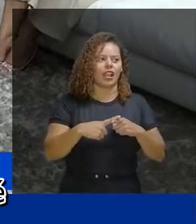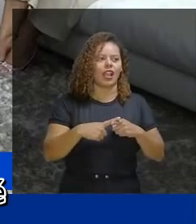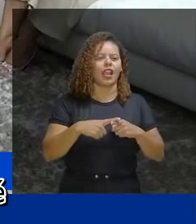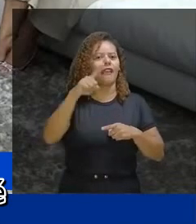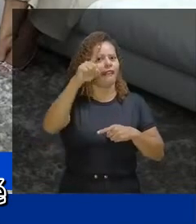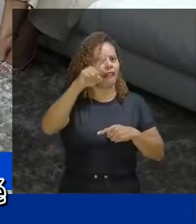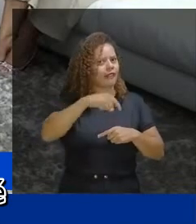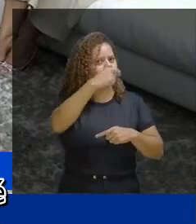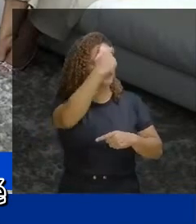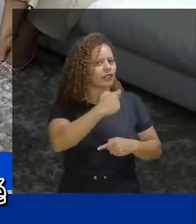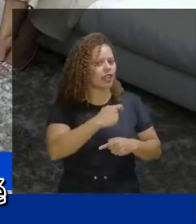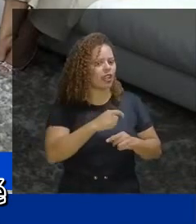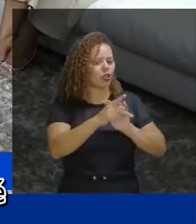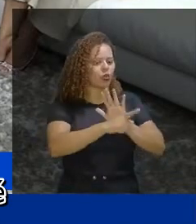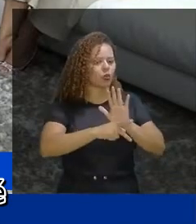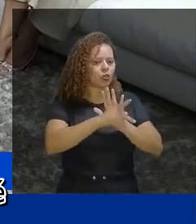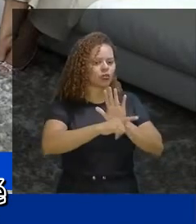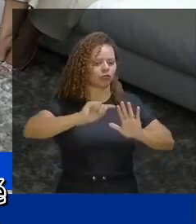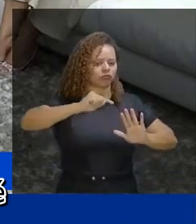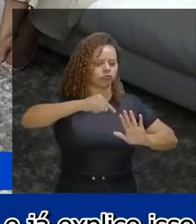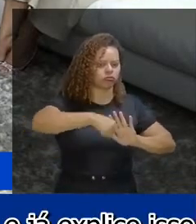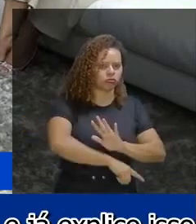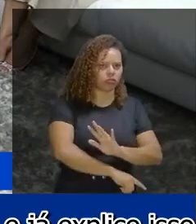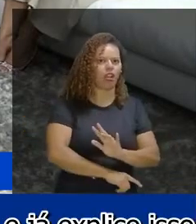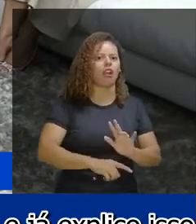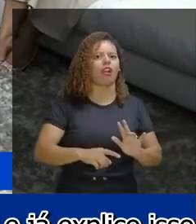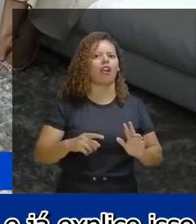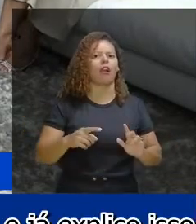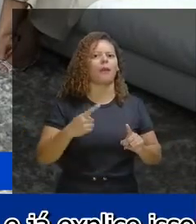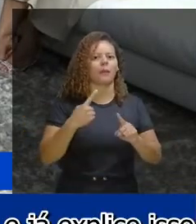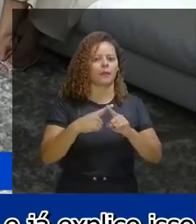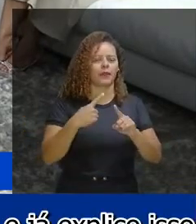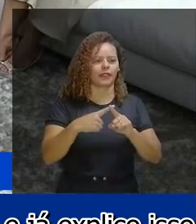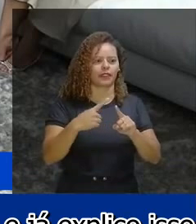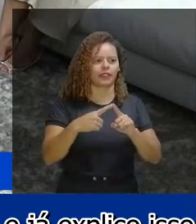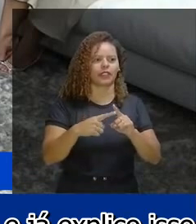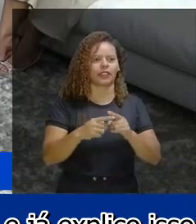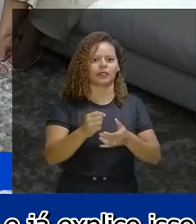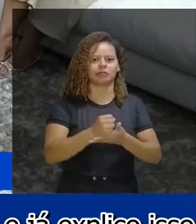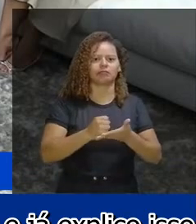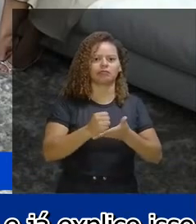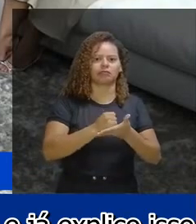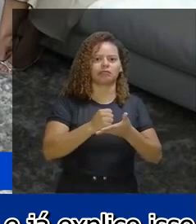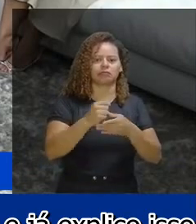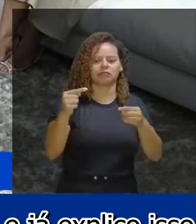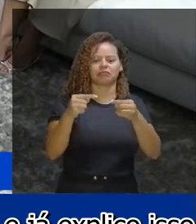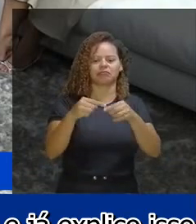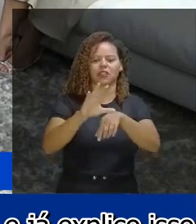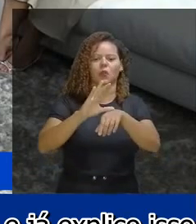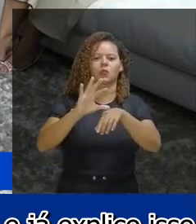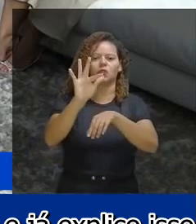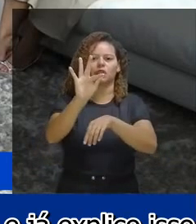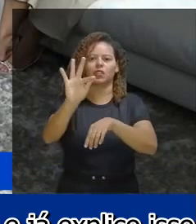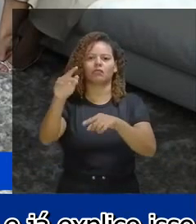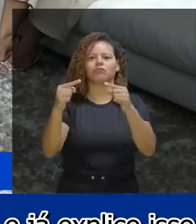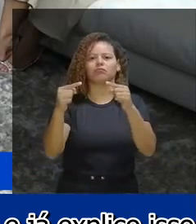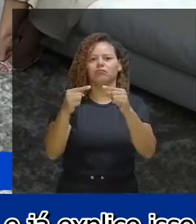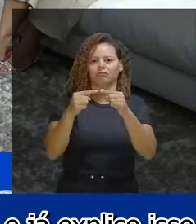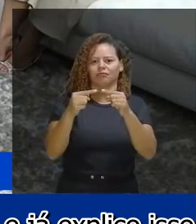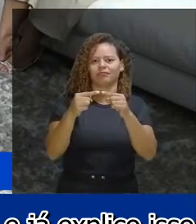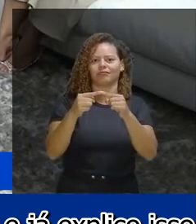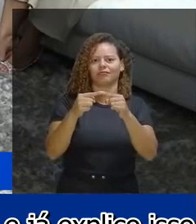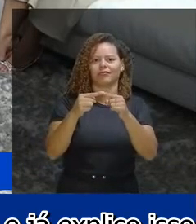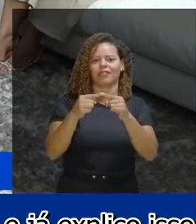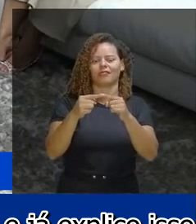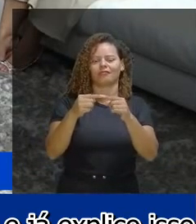muito sério, é muito profundo e é feito com base na Constituição, em tratados internacionais, e já